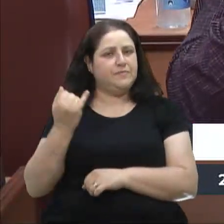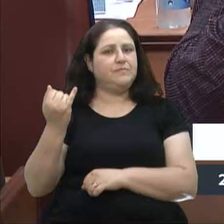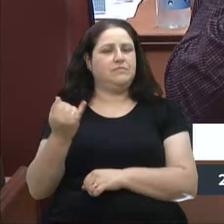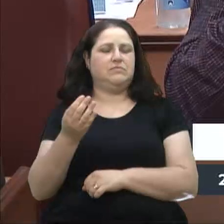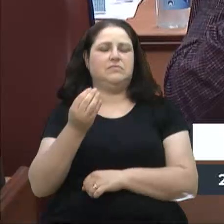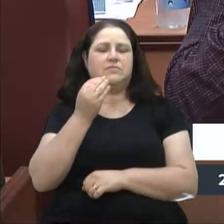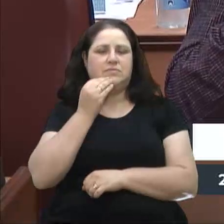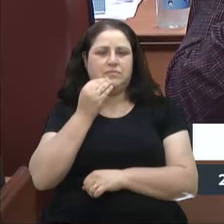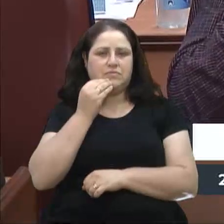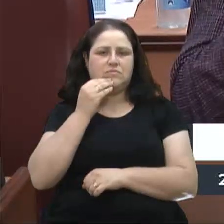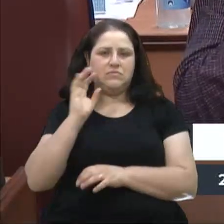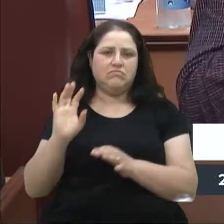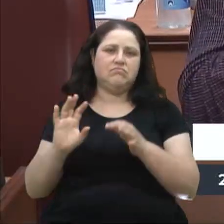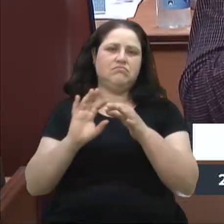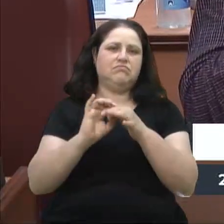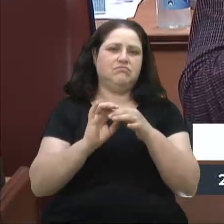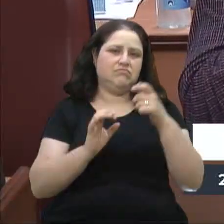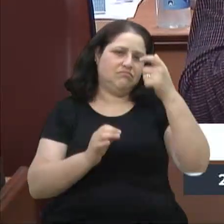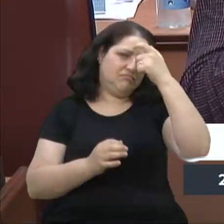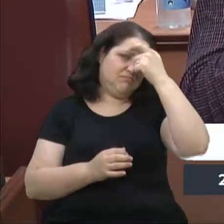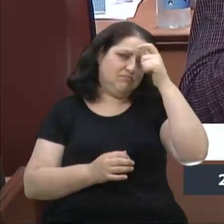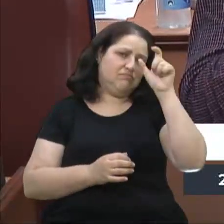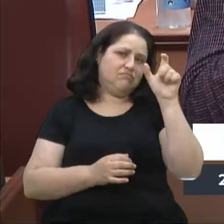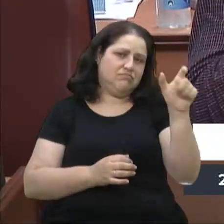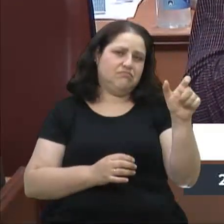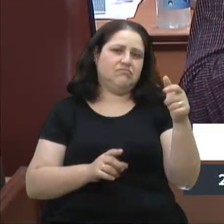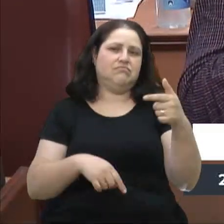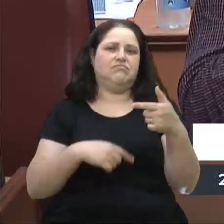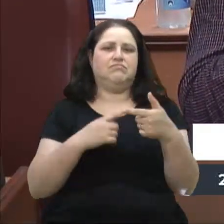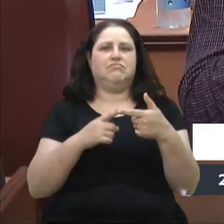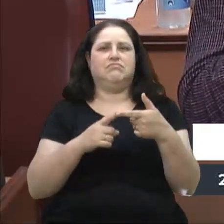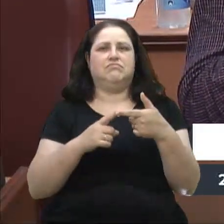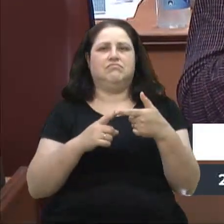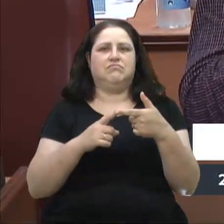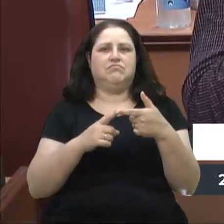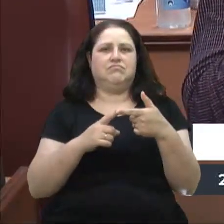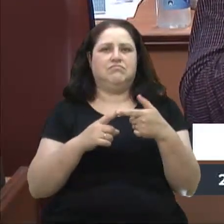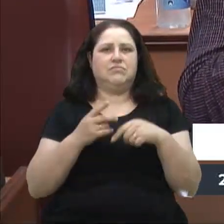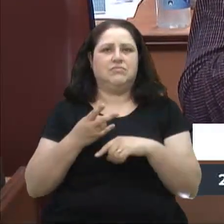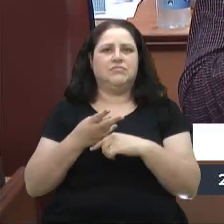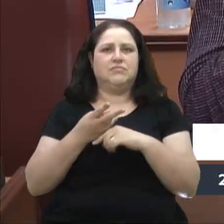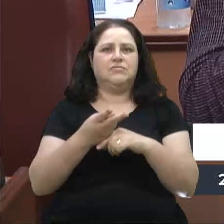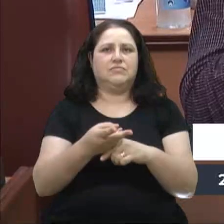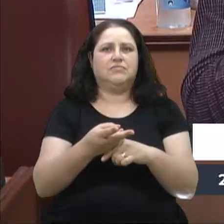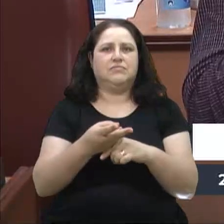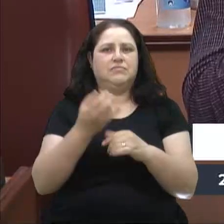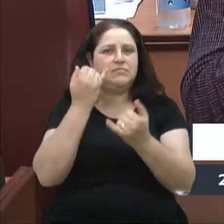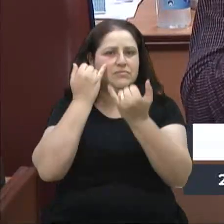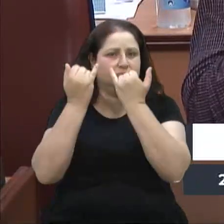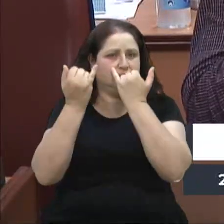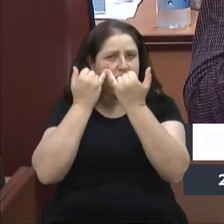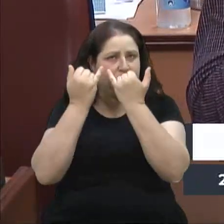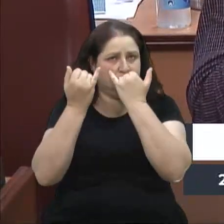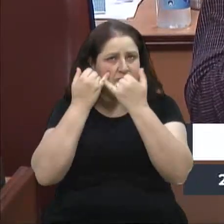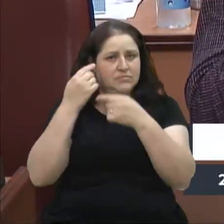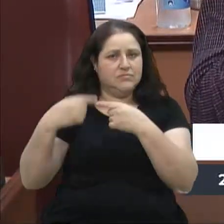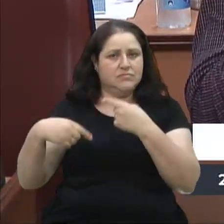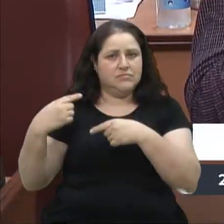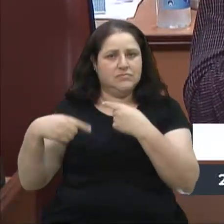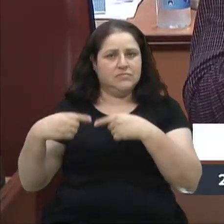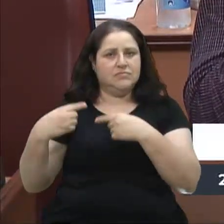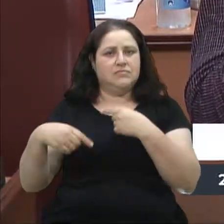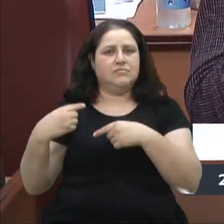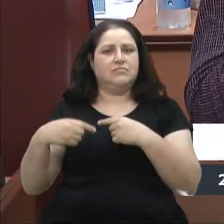claro, aliado à conscientização, à busca de informações, a discussão desse tema